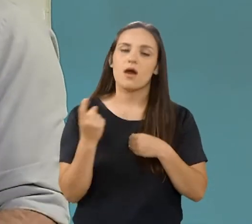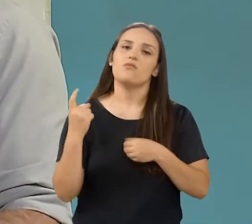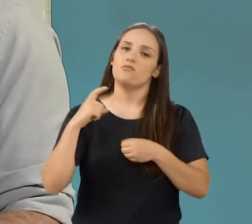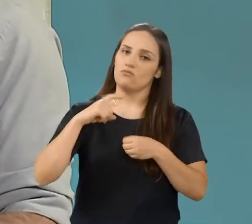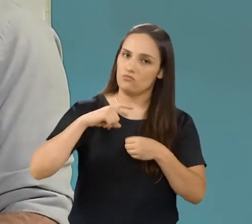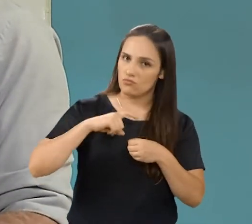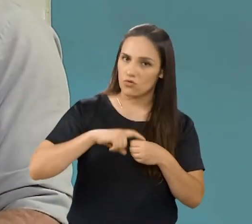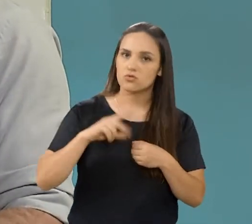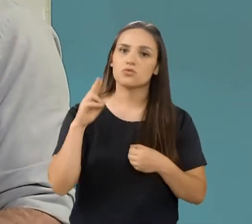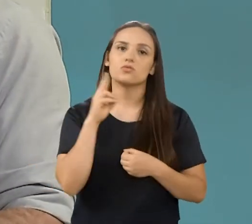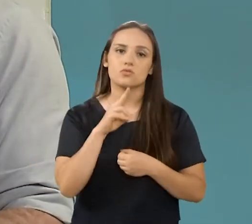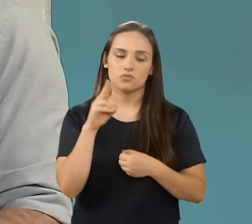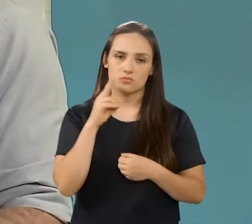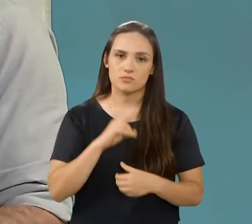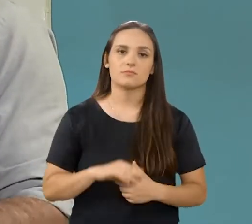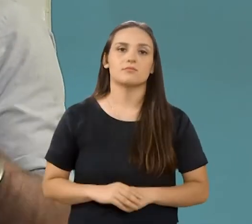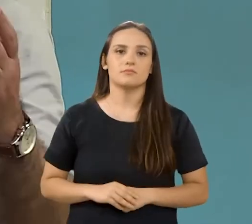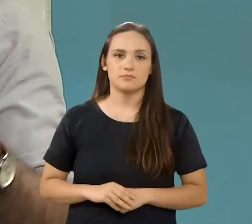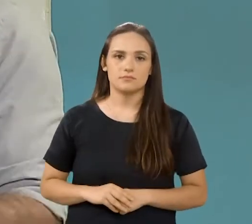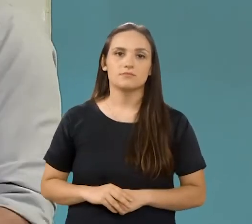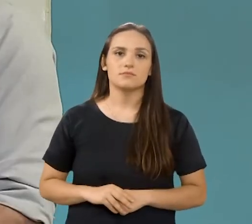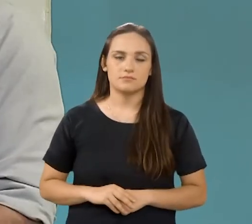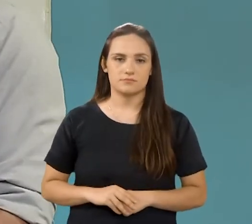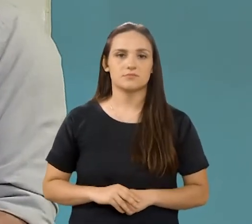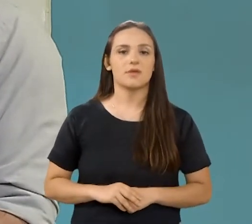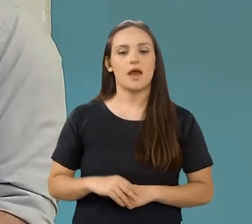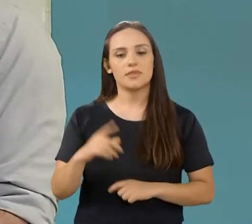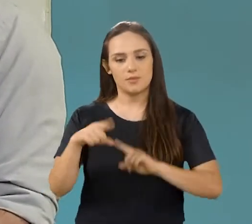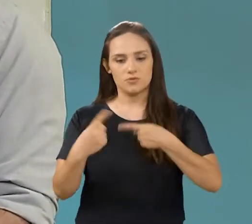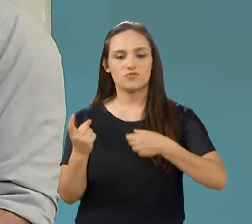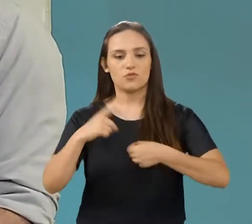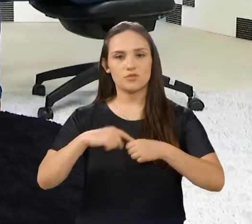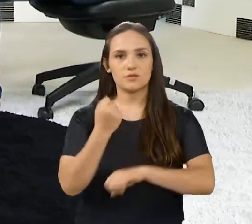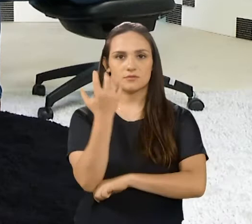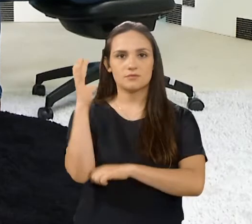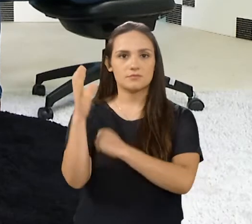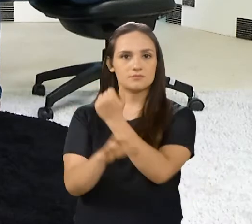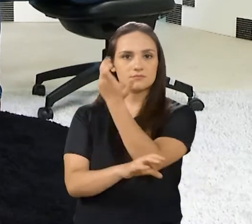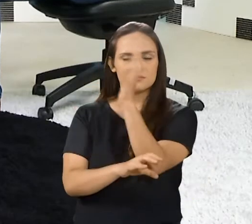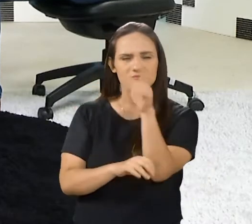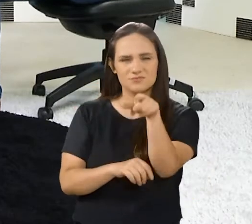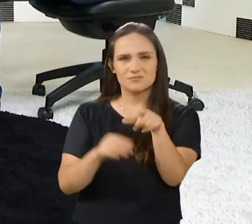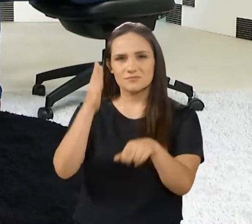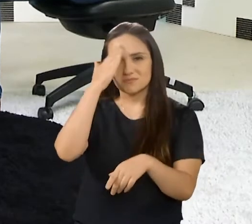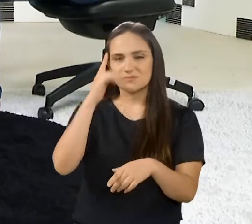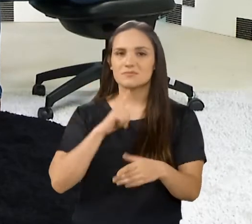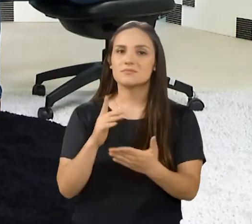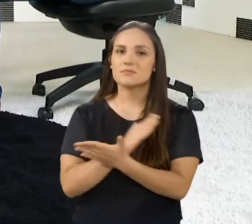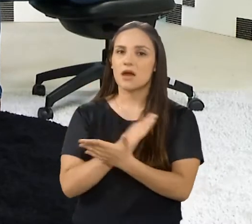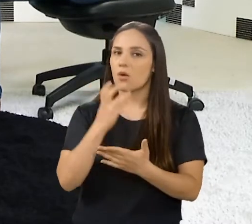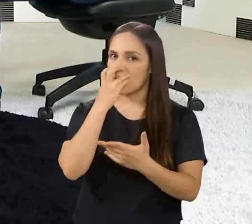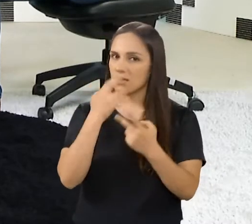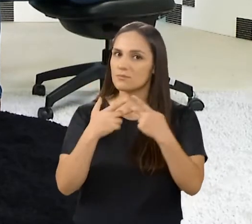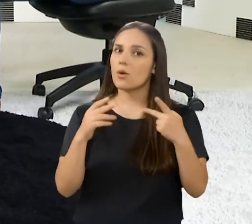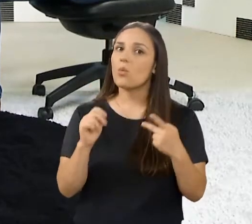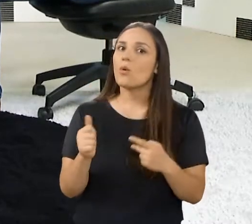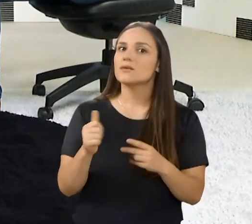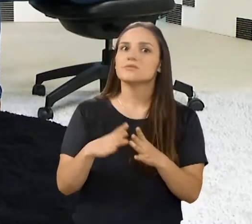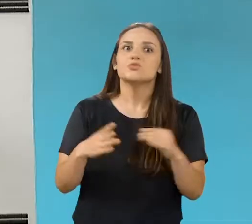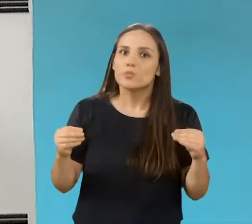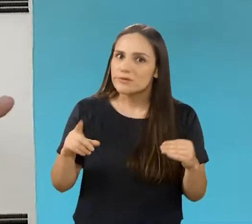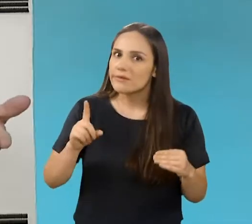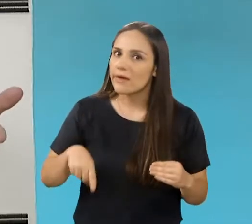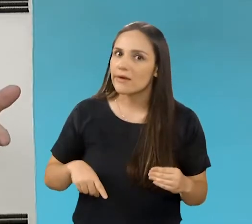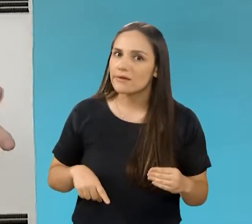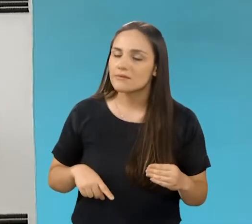começar a se reabilitar e aí a gente reintroduzir na natureza. Infelizmente a gente sabe que tem muitas espécies em extinção que vivem nessa região, né? A gente